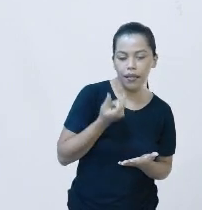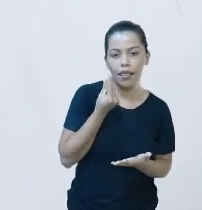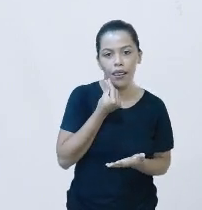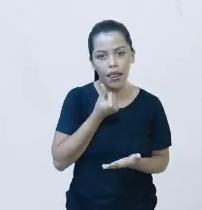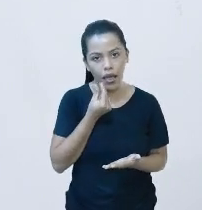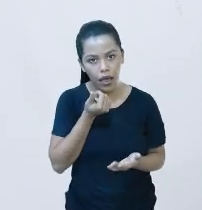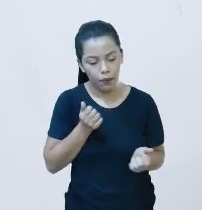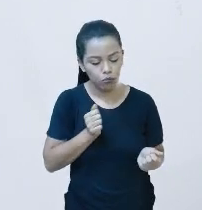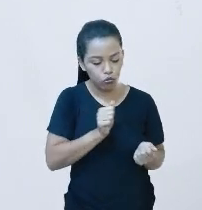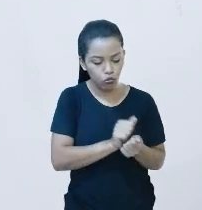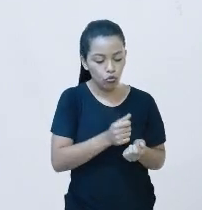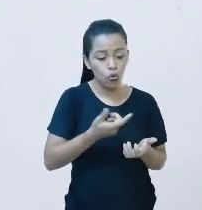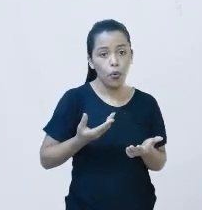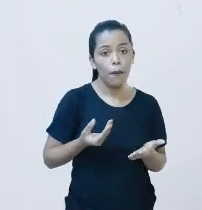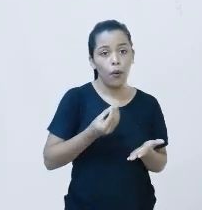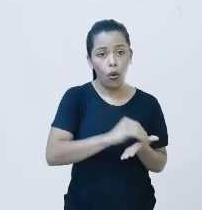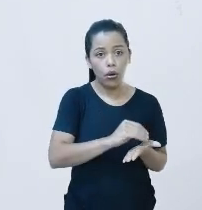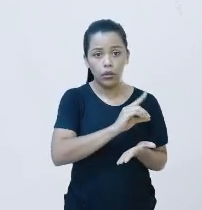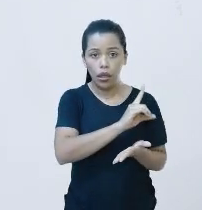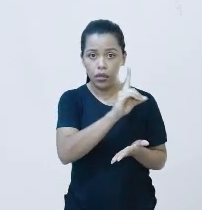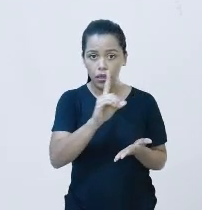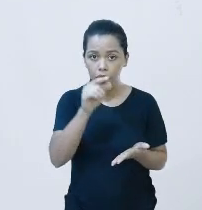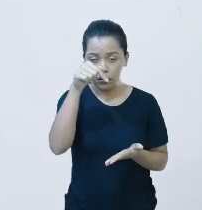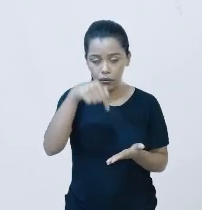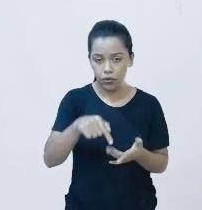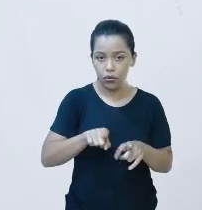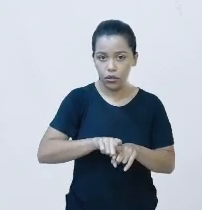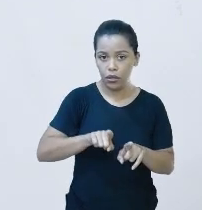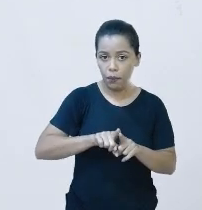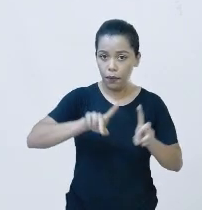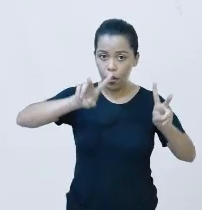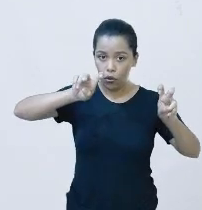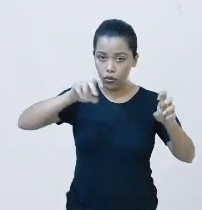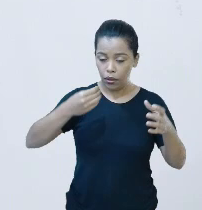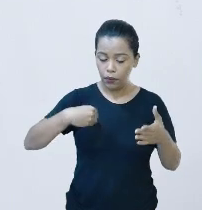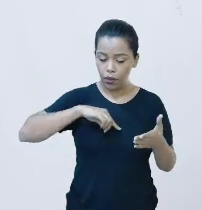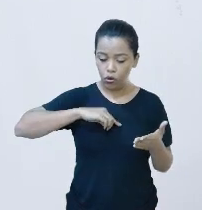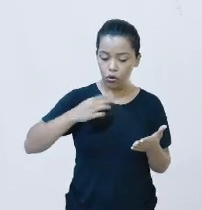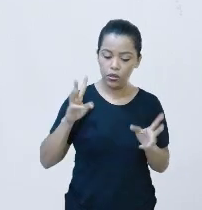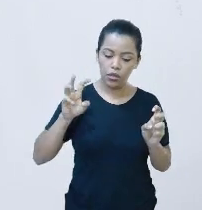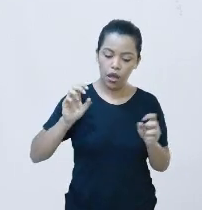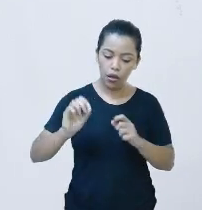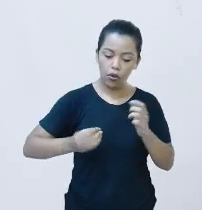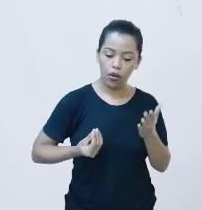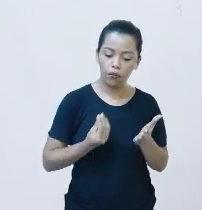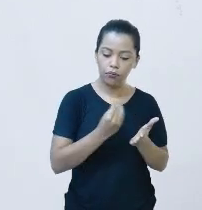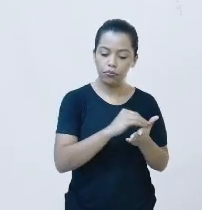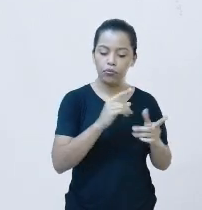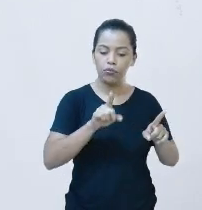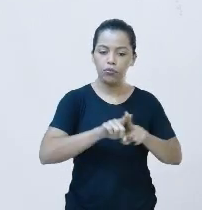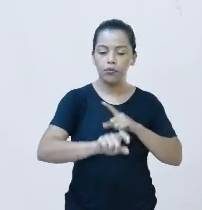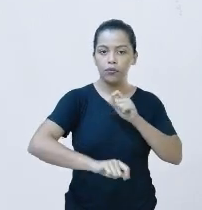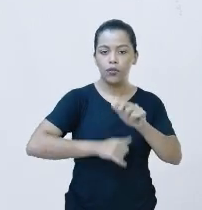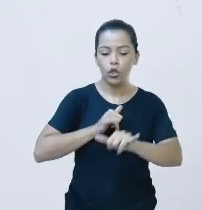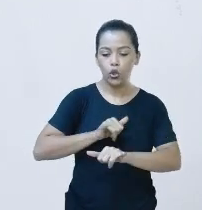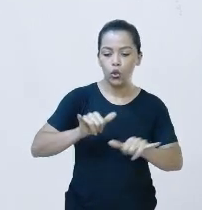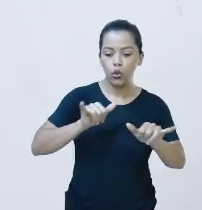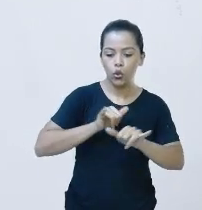lápis, coloca a data de hoje e coloca o tema da nossa aula, que será